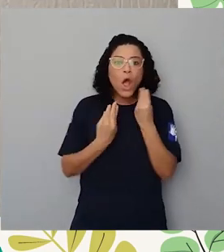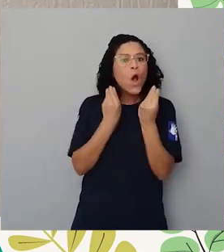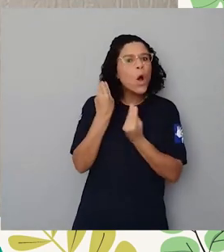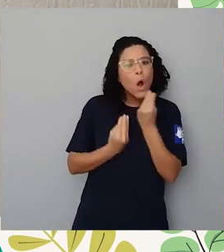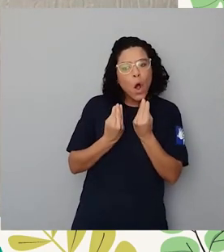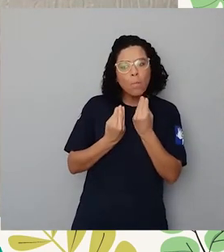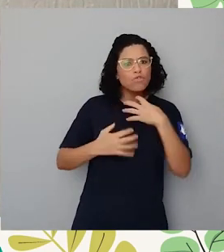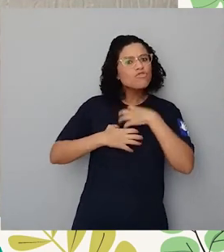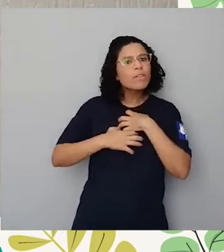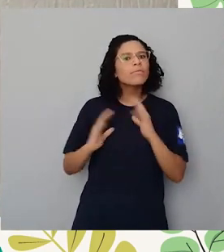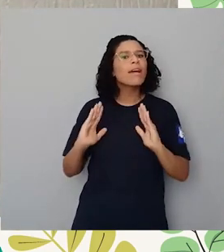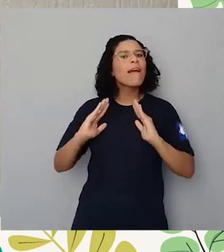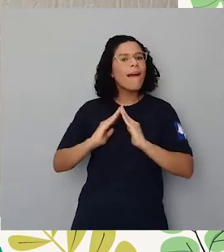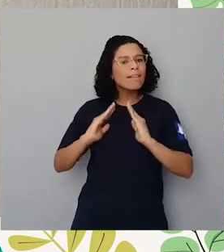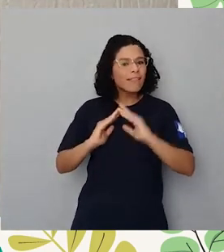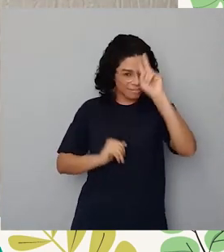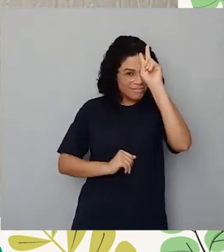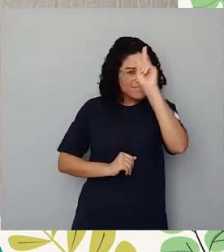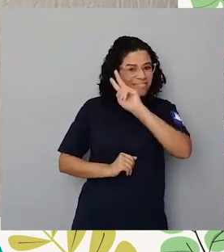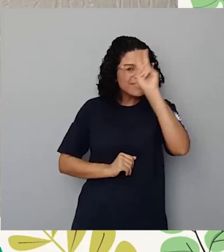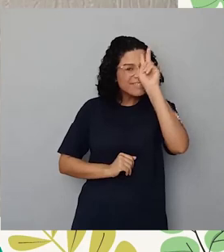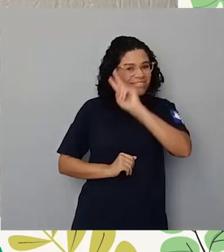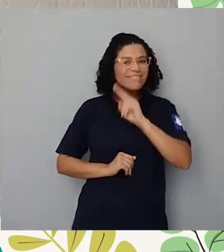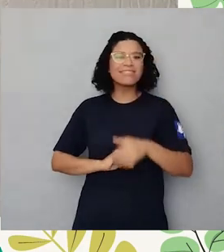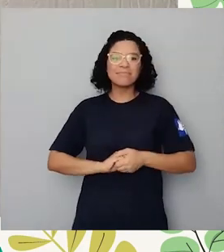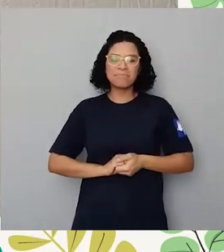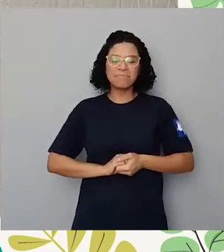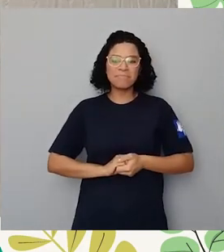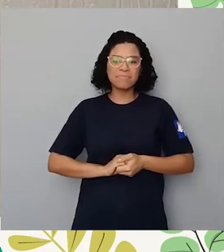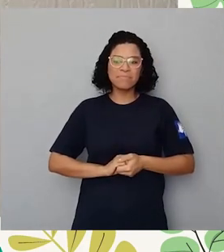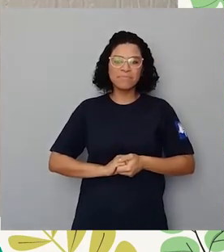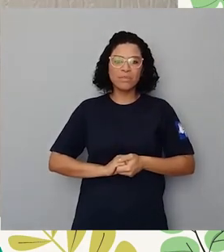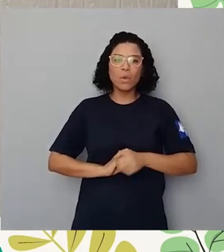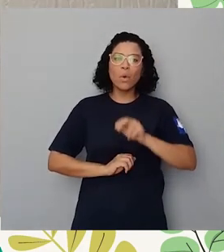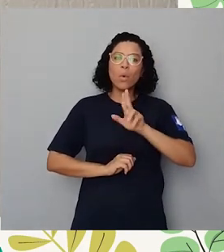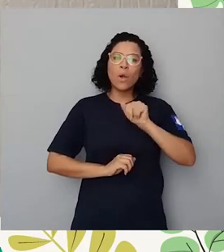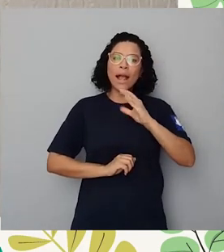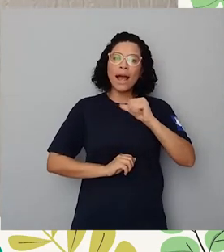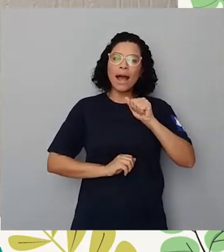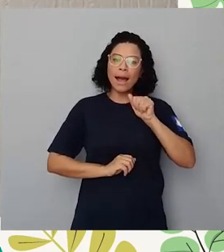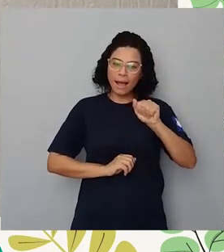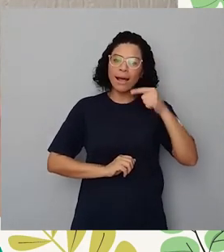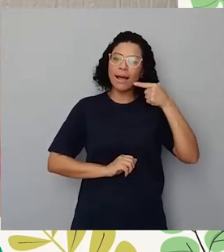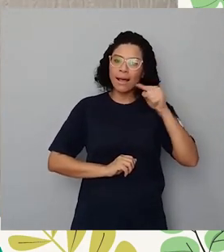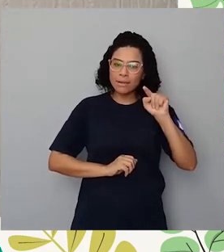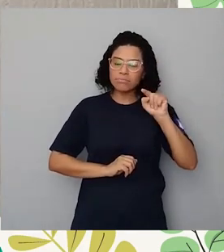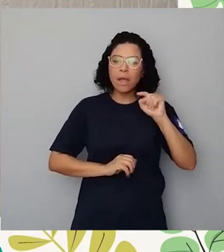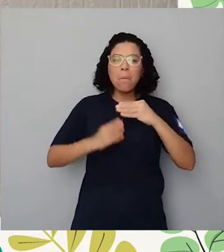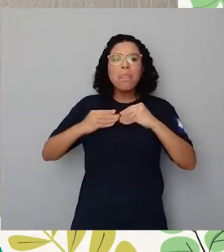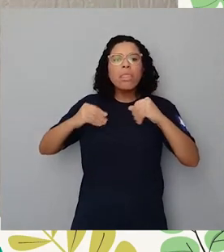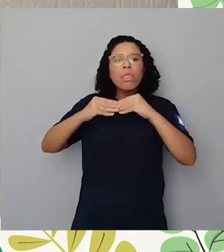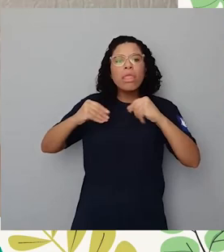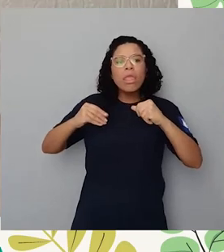as casas lá na aldeia, como que são? Vocês se lembram? Ela é chamada de Ucaá. São feitas de